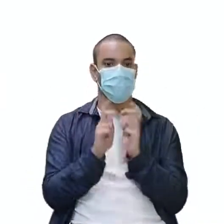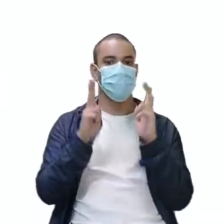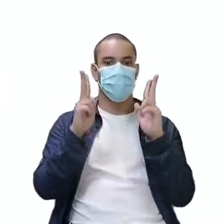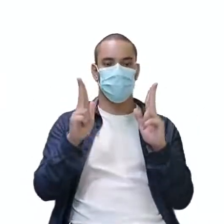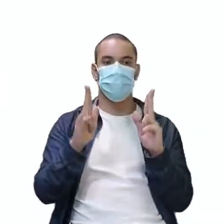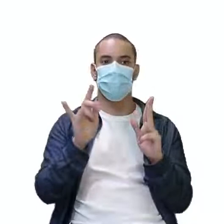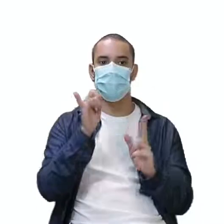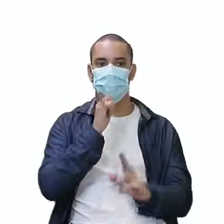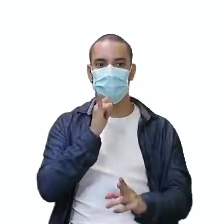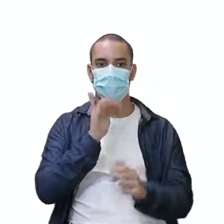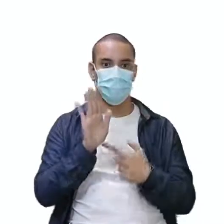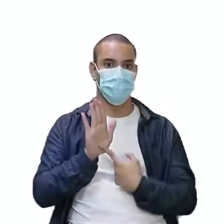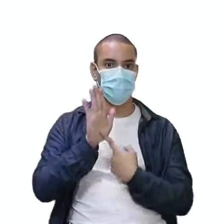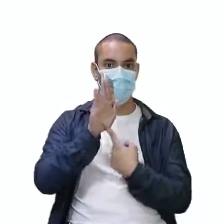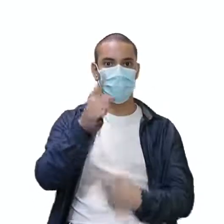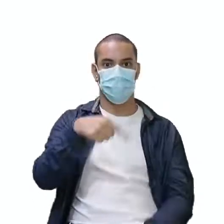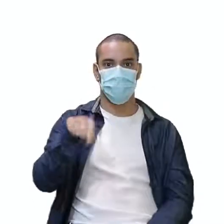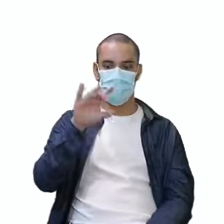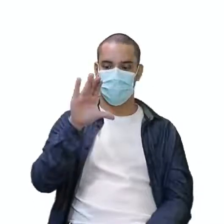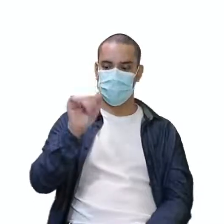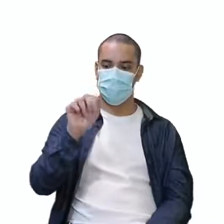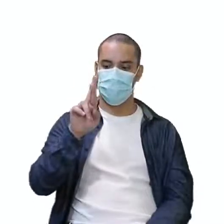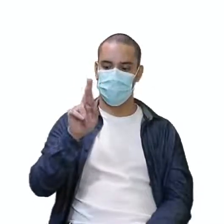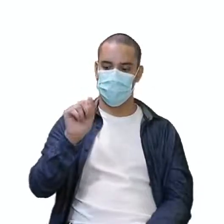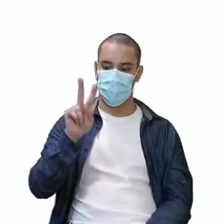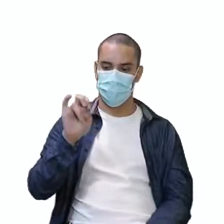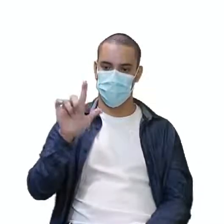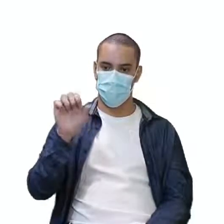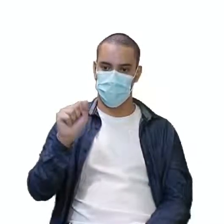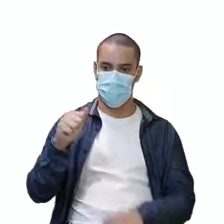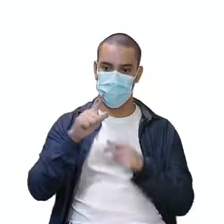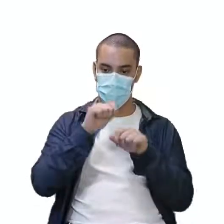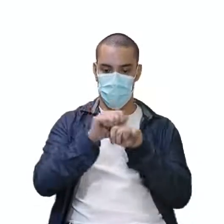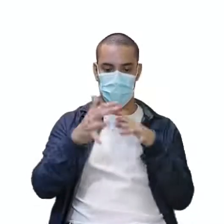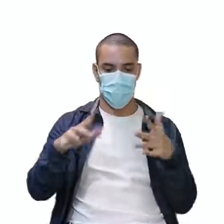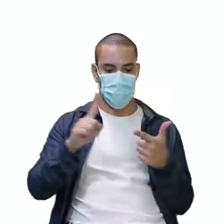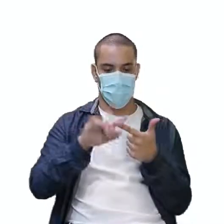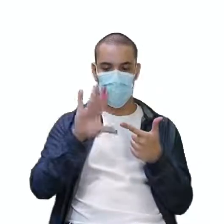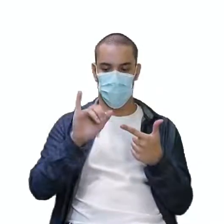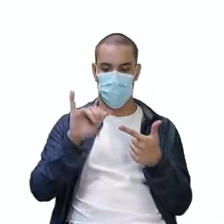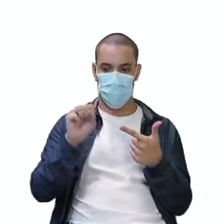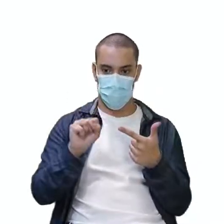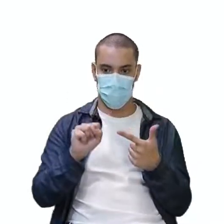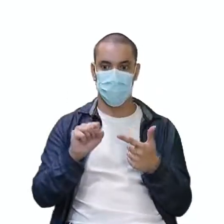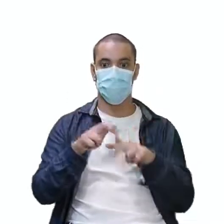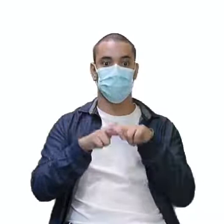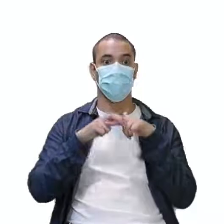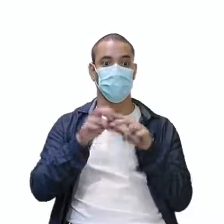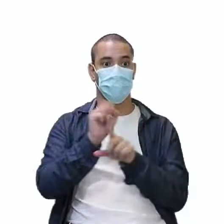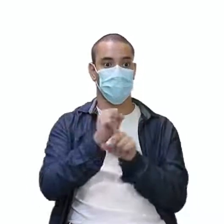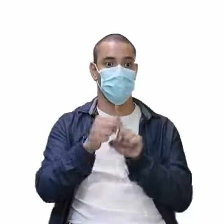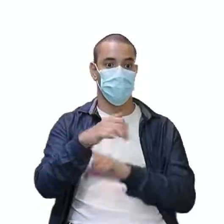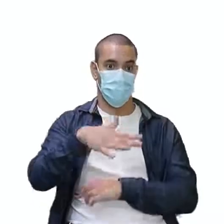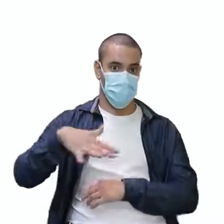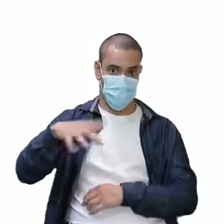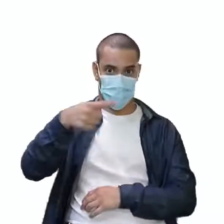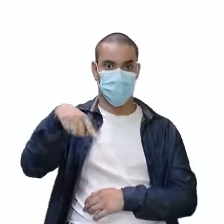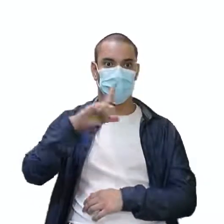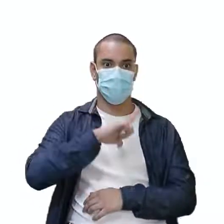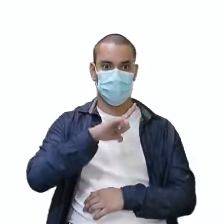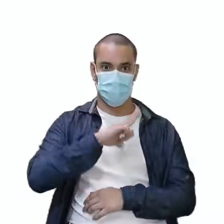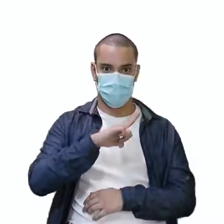ali nas caravelas do mar, nos corais, tá bom? Nas sociedades, você tem esses